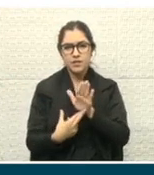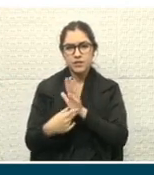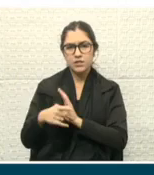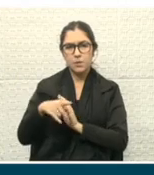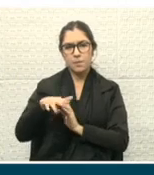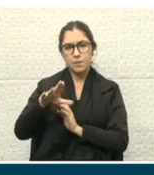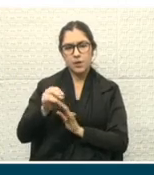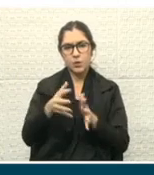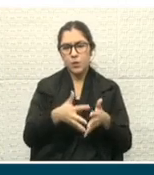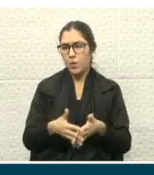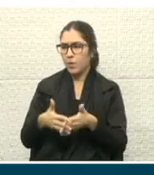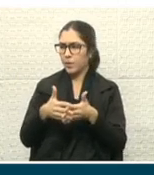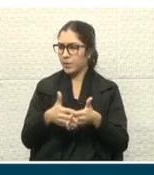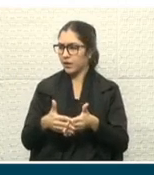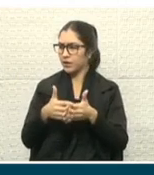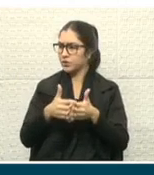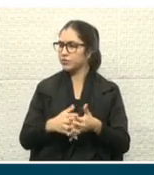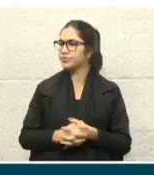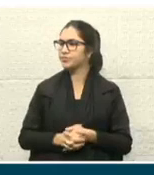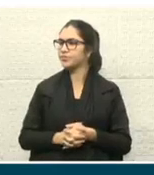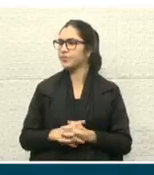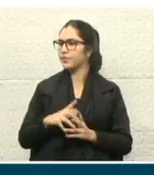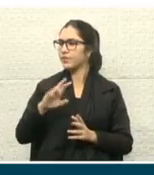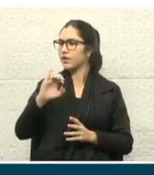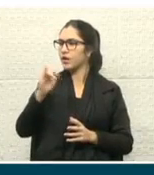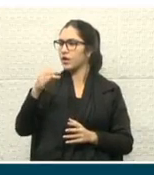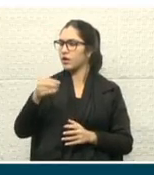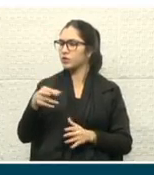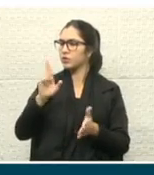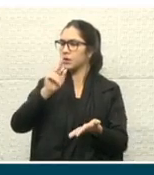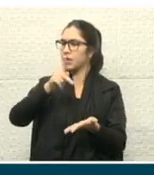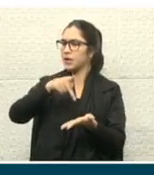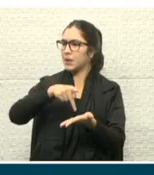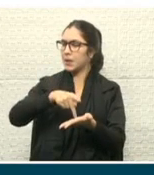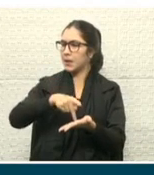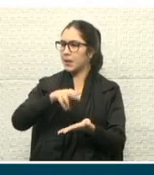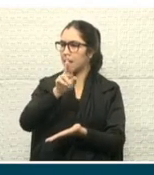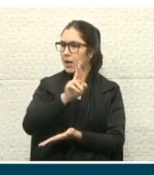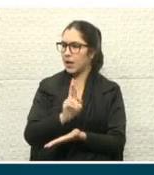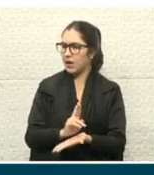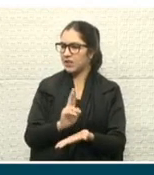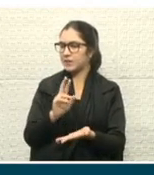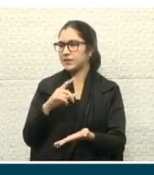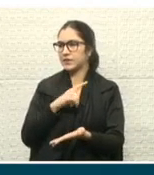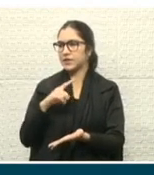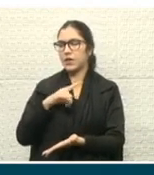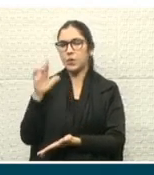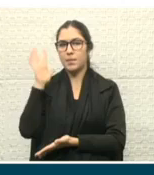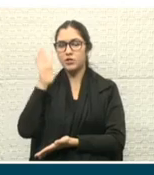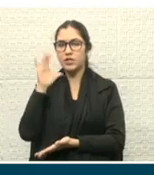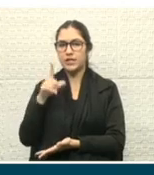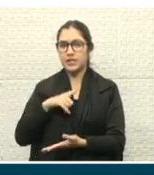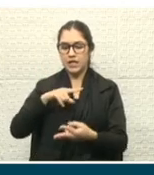plano complexo com o eixo real, o eixo imaginário e nós temos 4 pontos. Então,